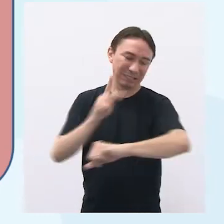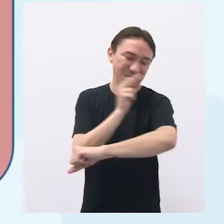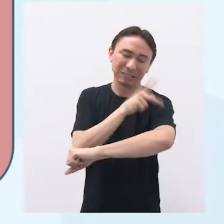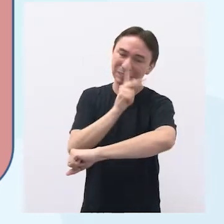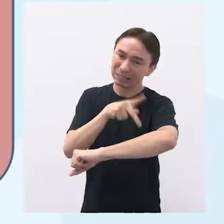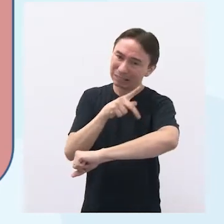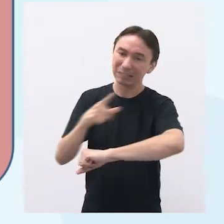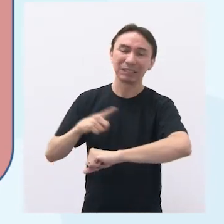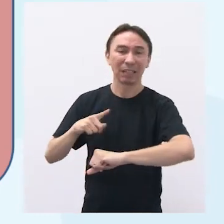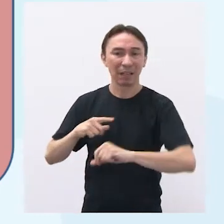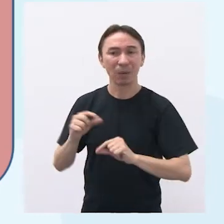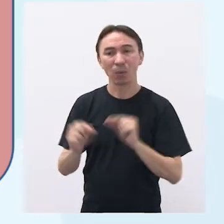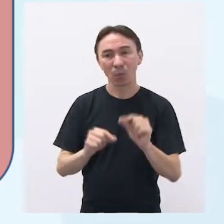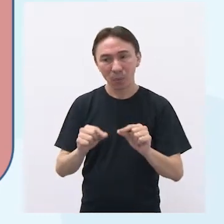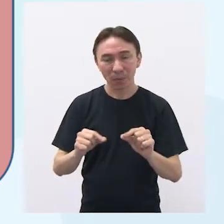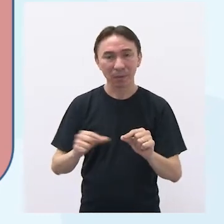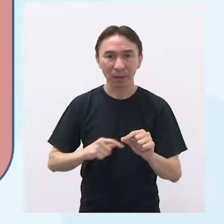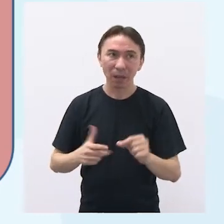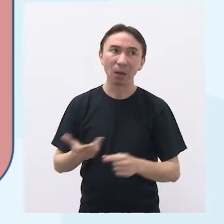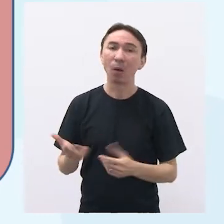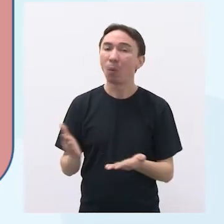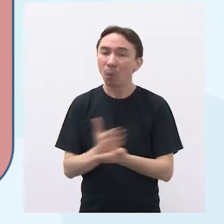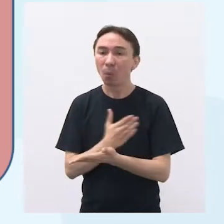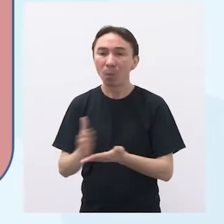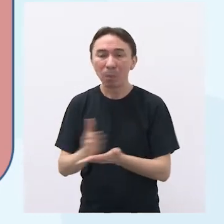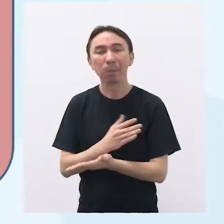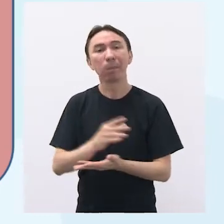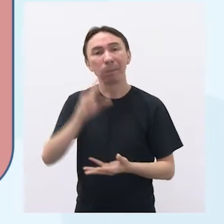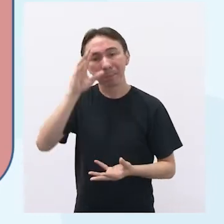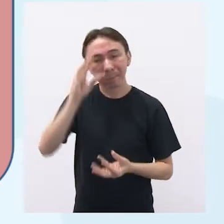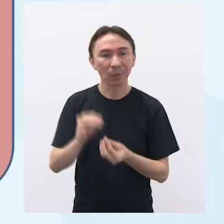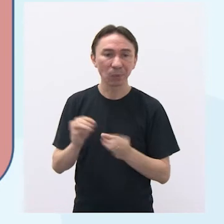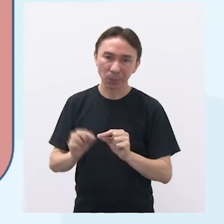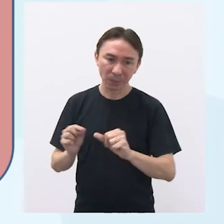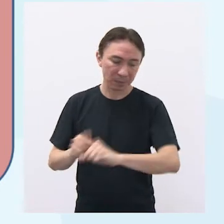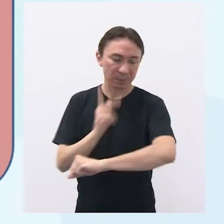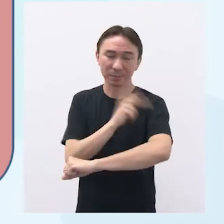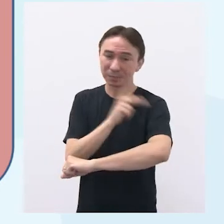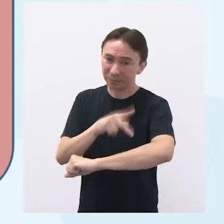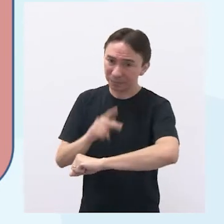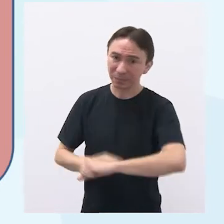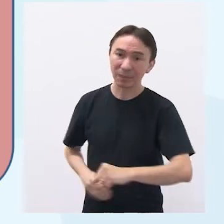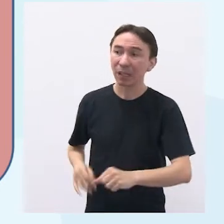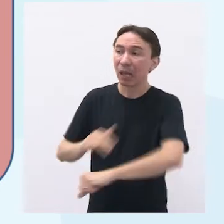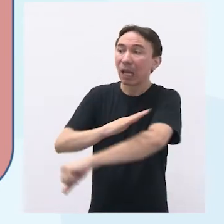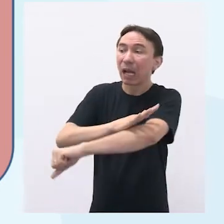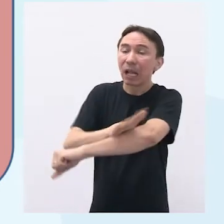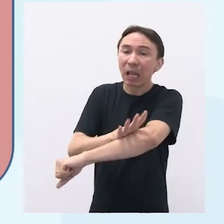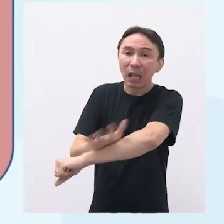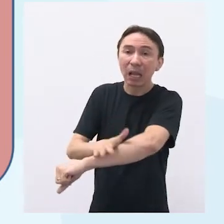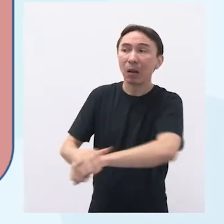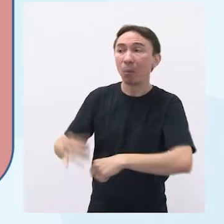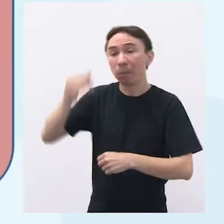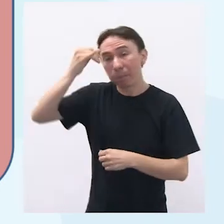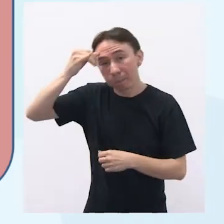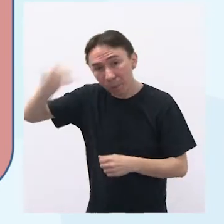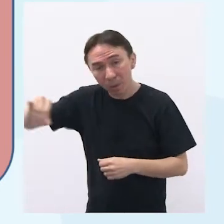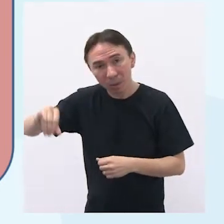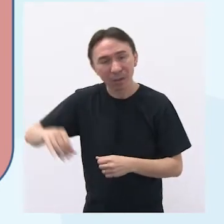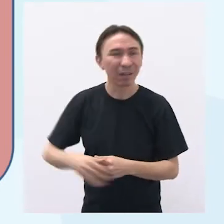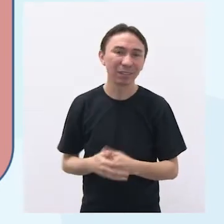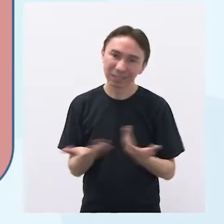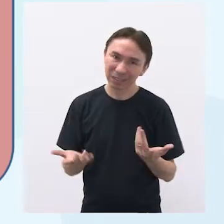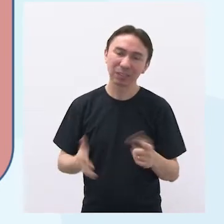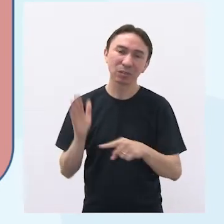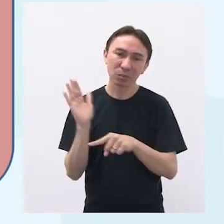abre aspas, pressupõe, então, pedagogias de combate ao racismo e às discriminações, de modo a fortalecer entre os negros e